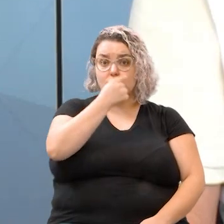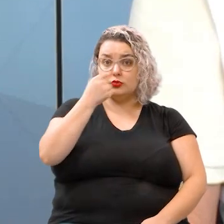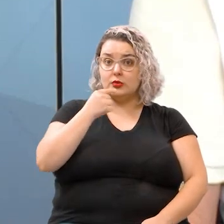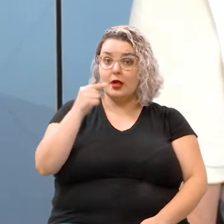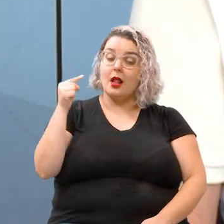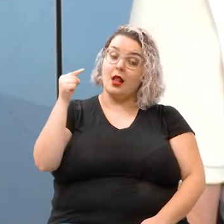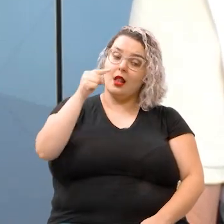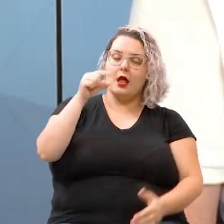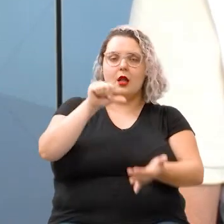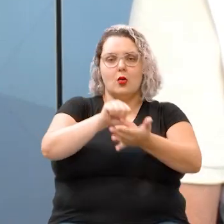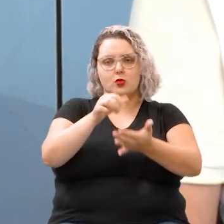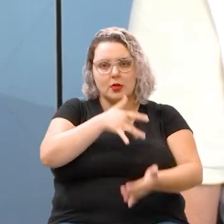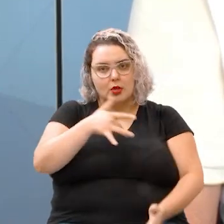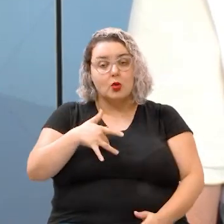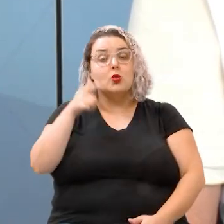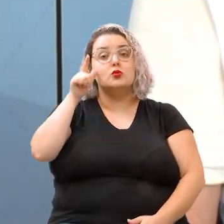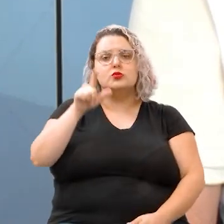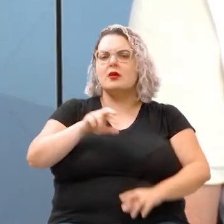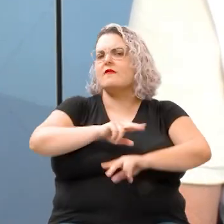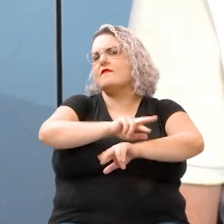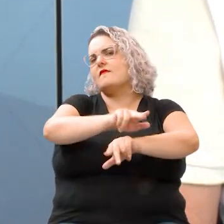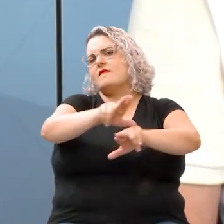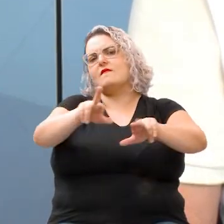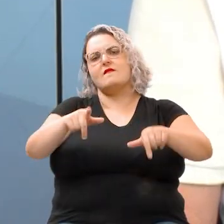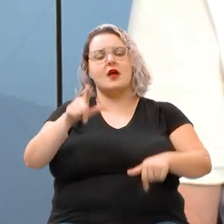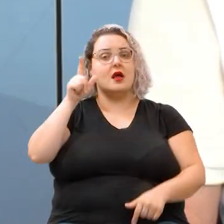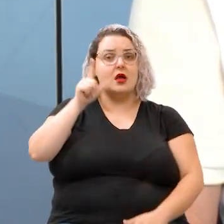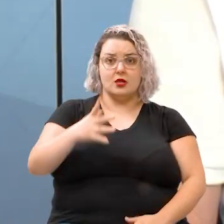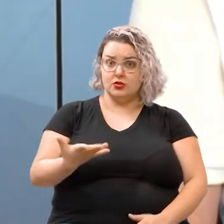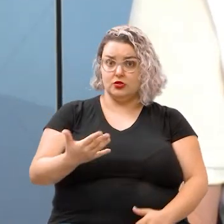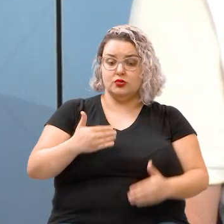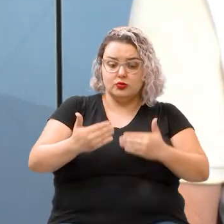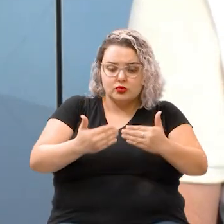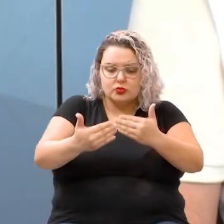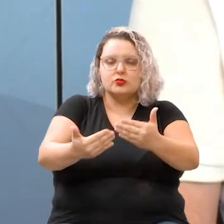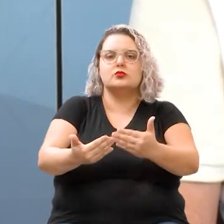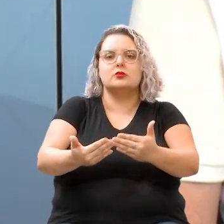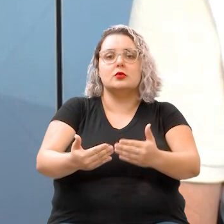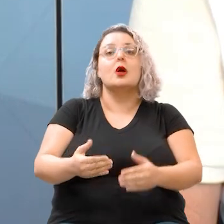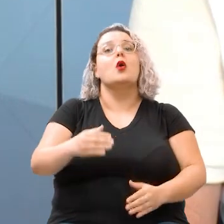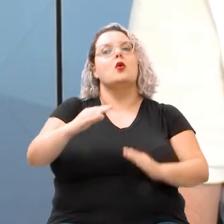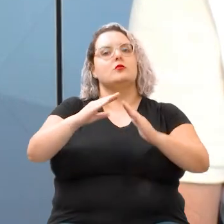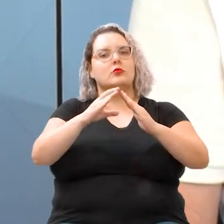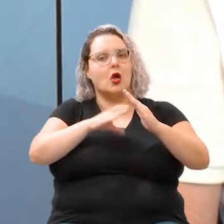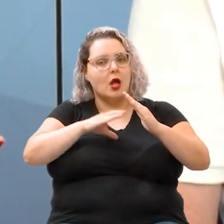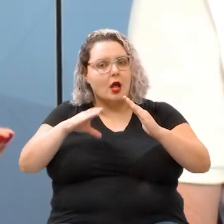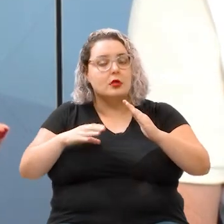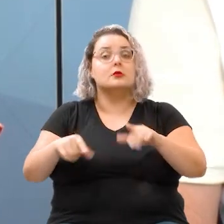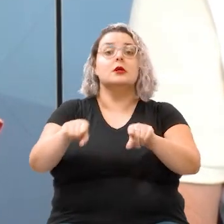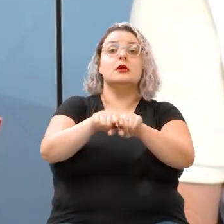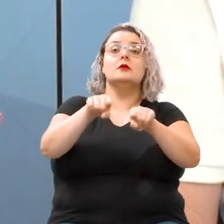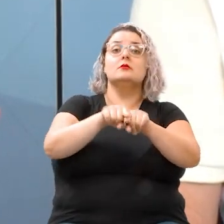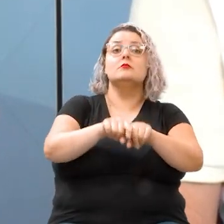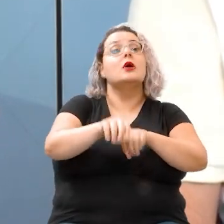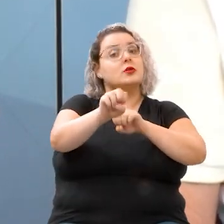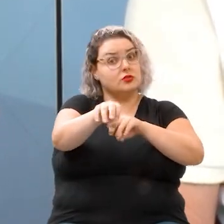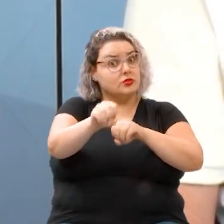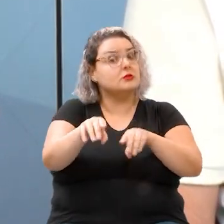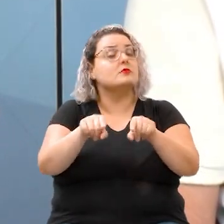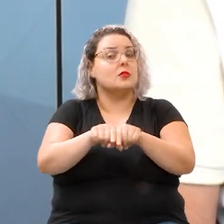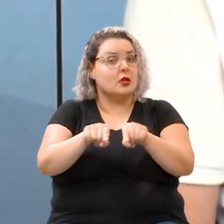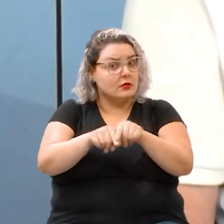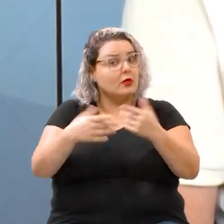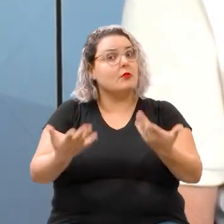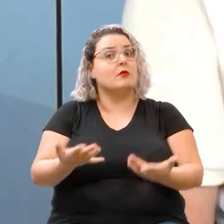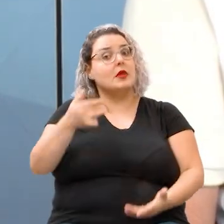na unidade de saúde, a gente consegue fazer vários procedimentos clínicos e de atividade educativa também, né?